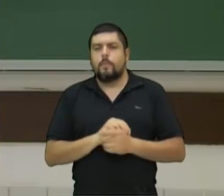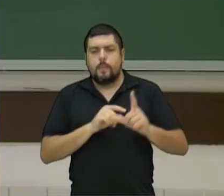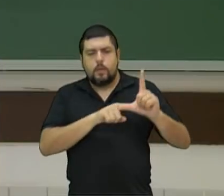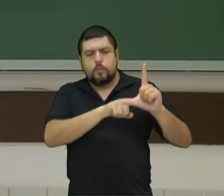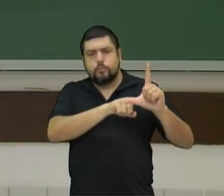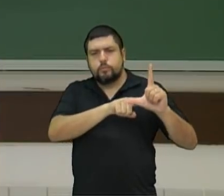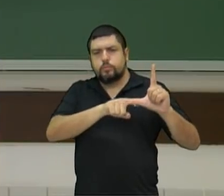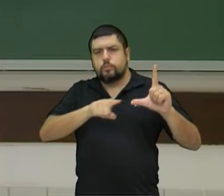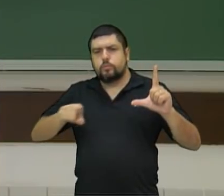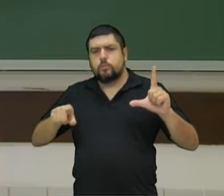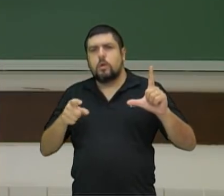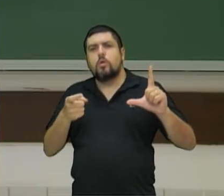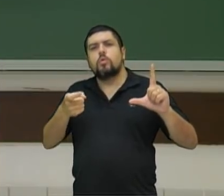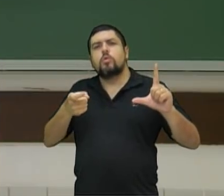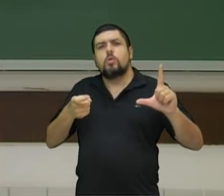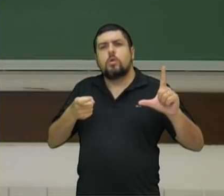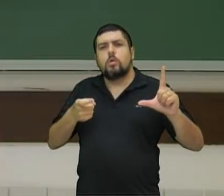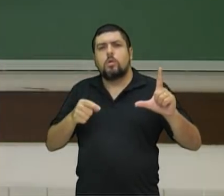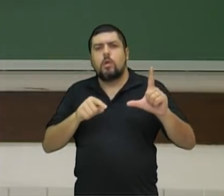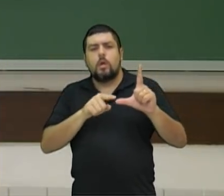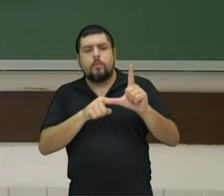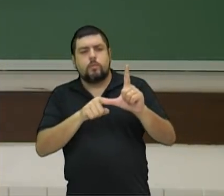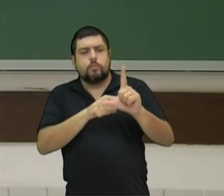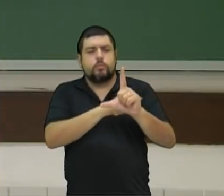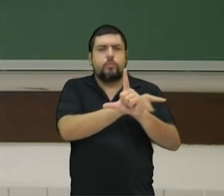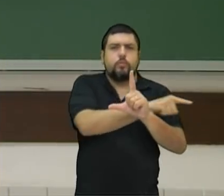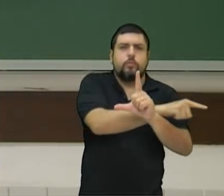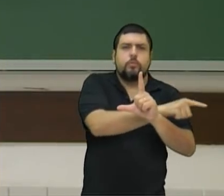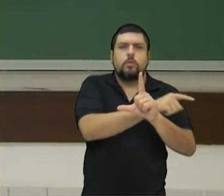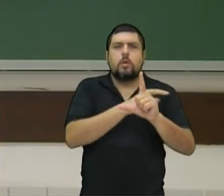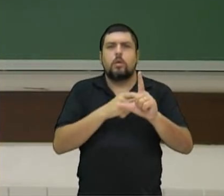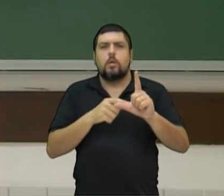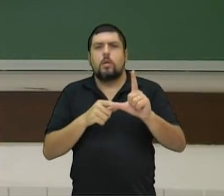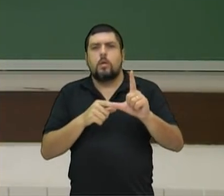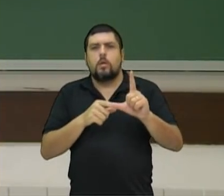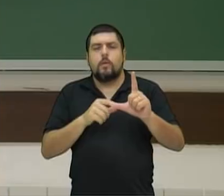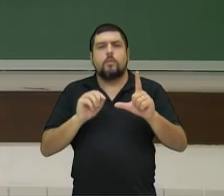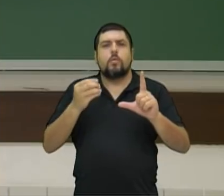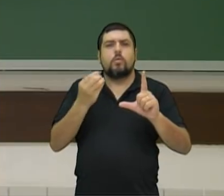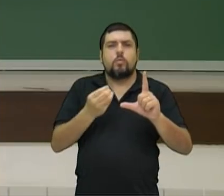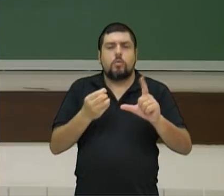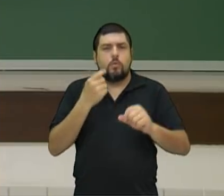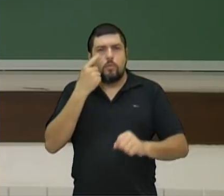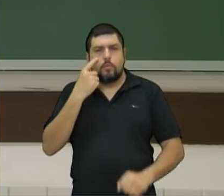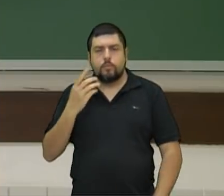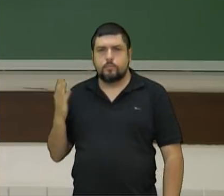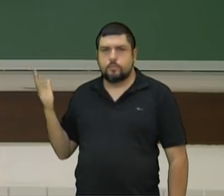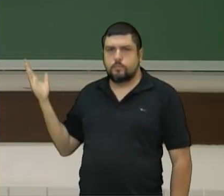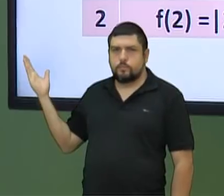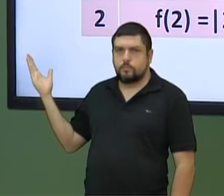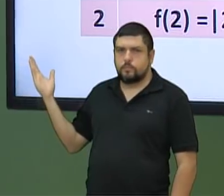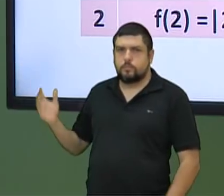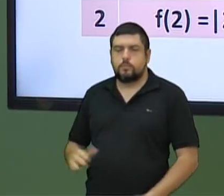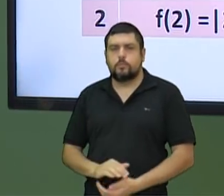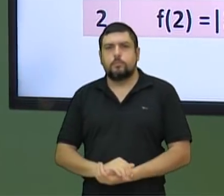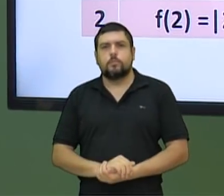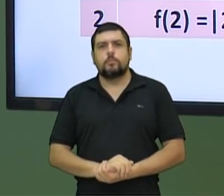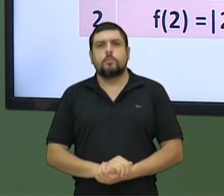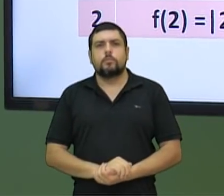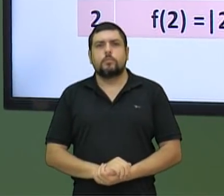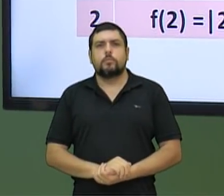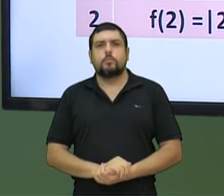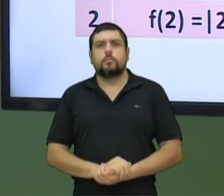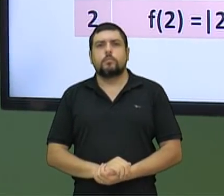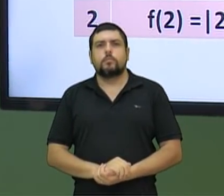foram usados? Menos 2, menos 1, 0, 1 e 2. Então, vou marcar esses pontos aqui. Menos 1, menos 2,